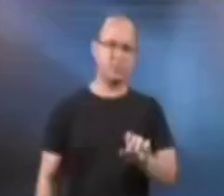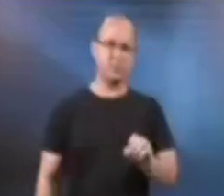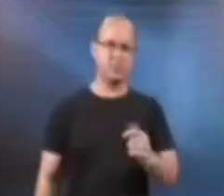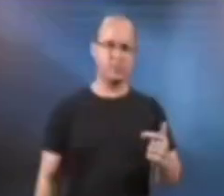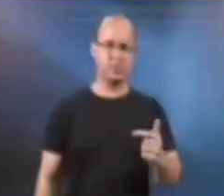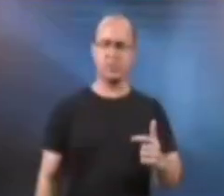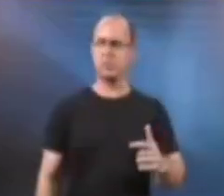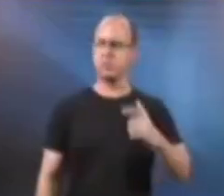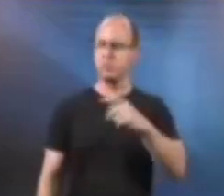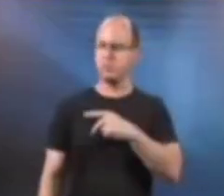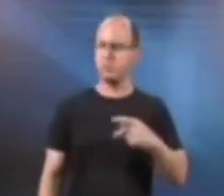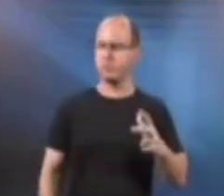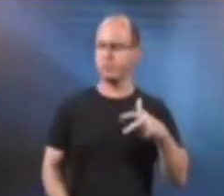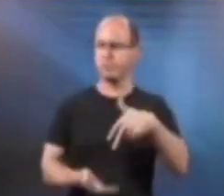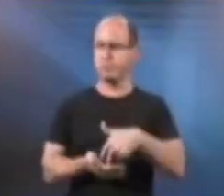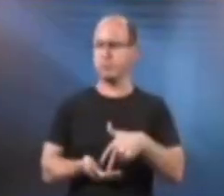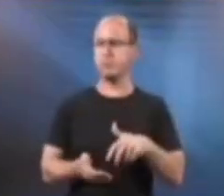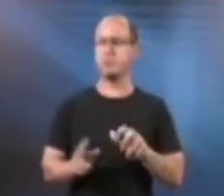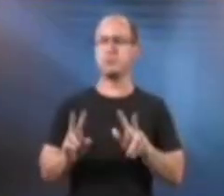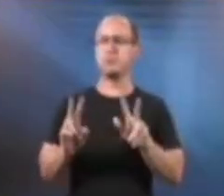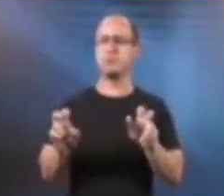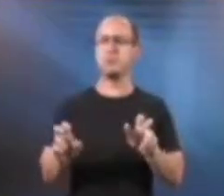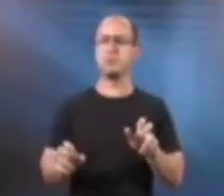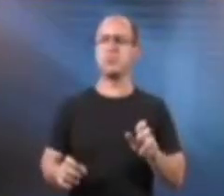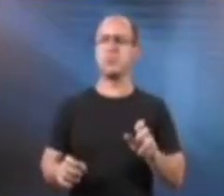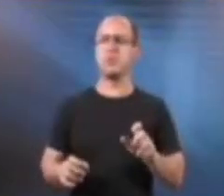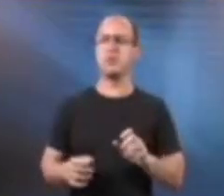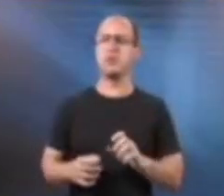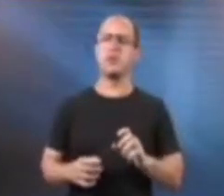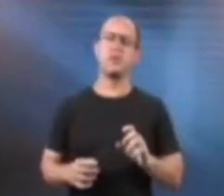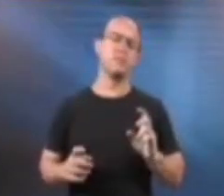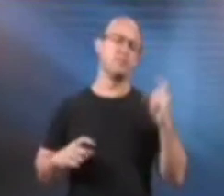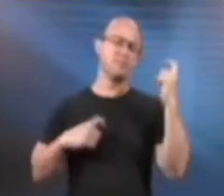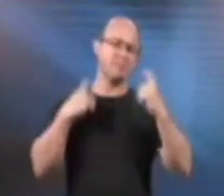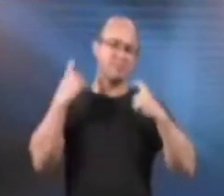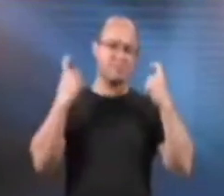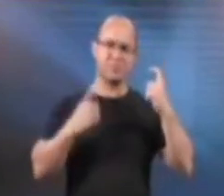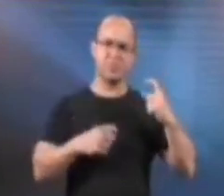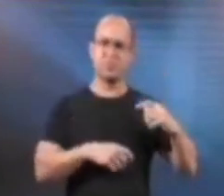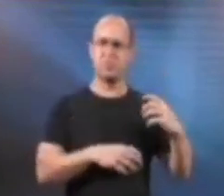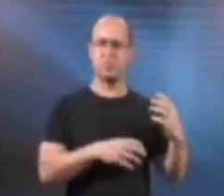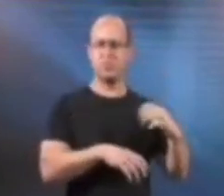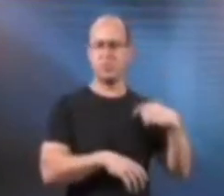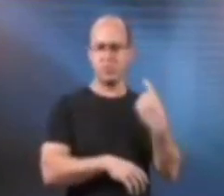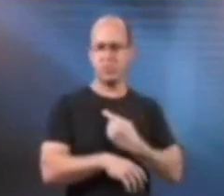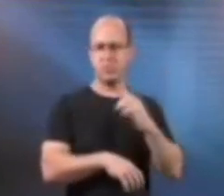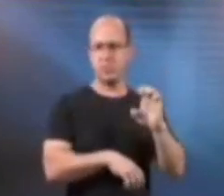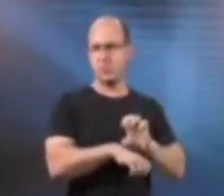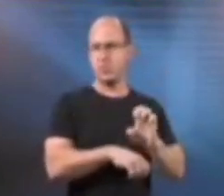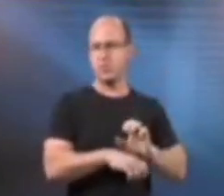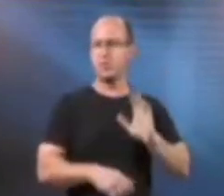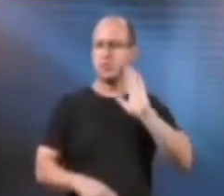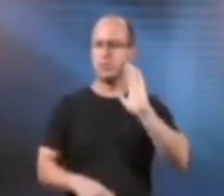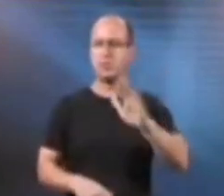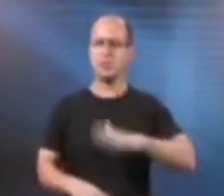Quero trazer aqui um assunto que está preocupando por demais ao nosso estado e especialmente a região do Vale